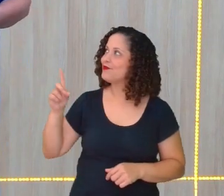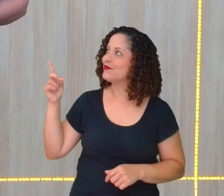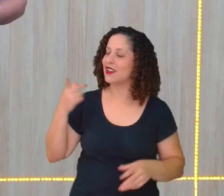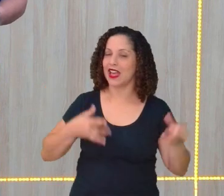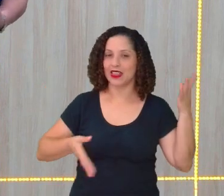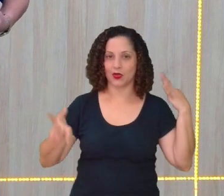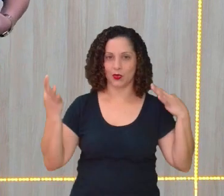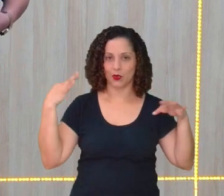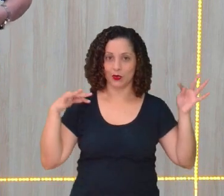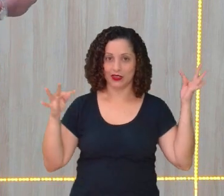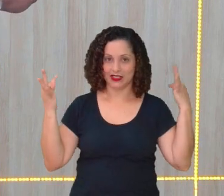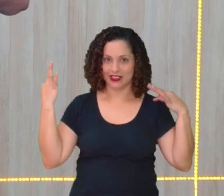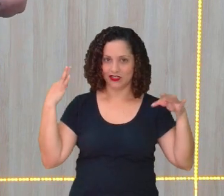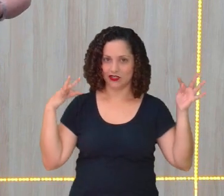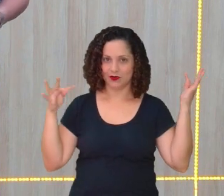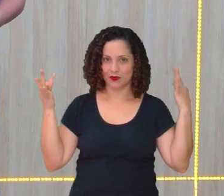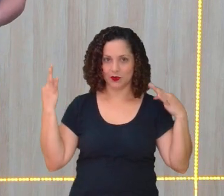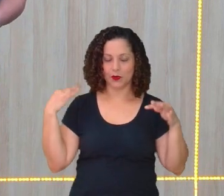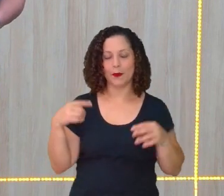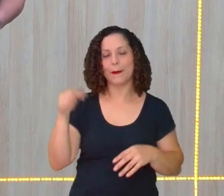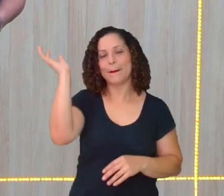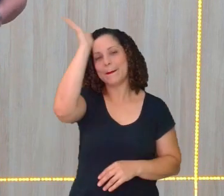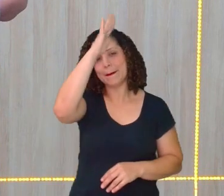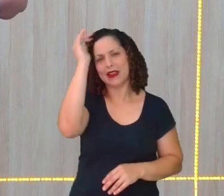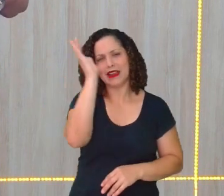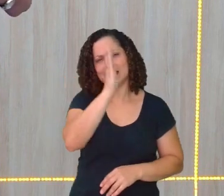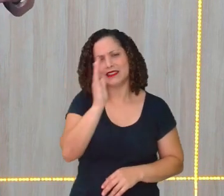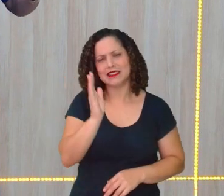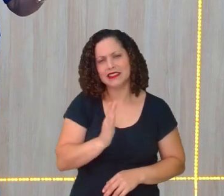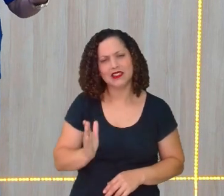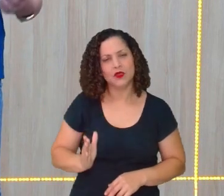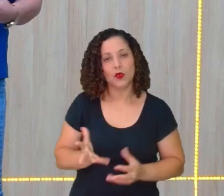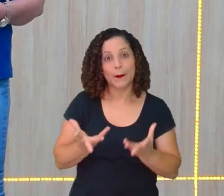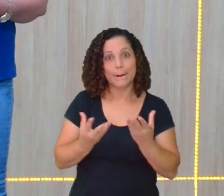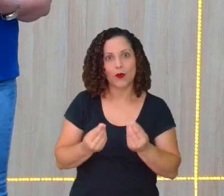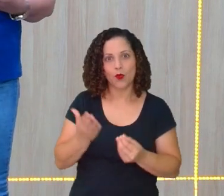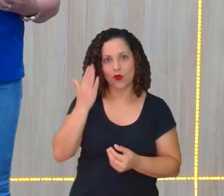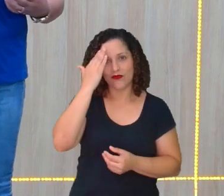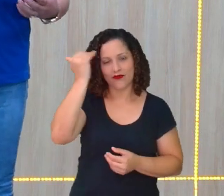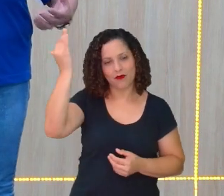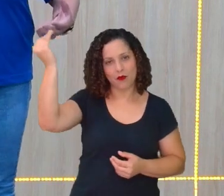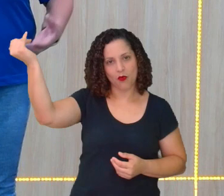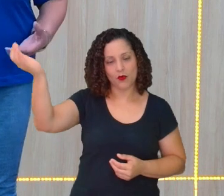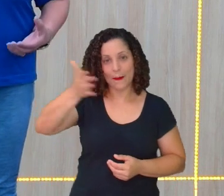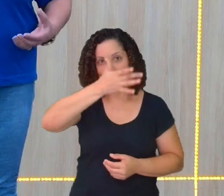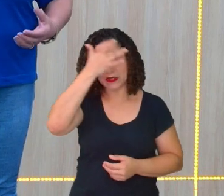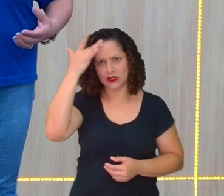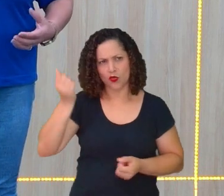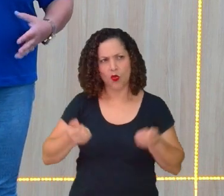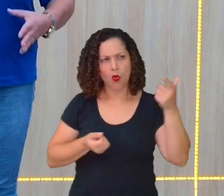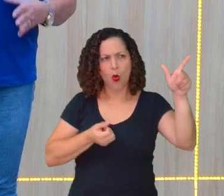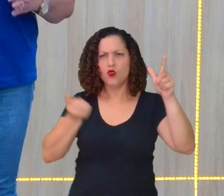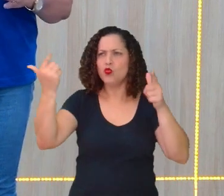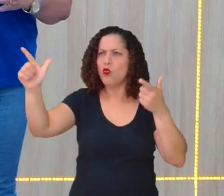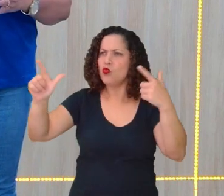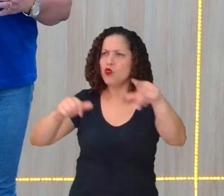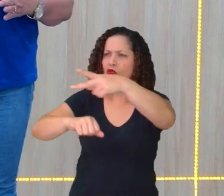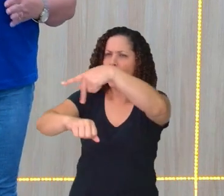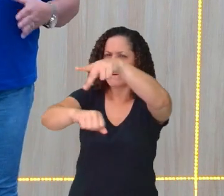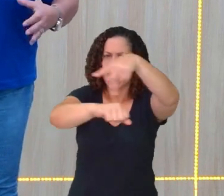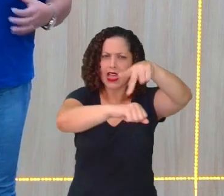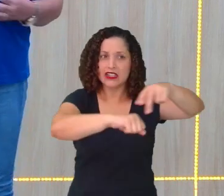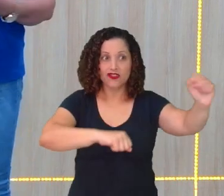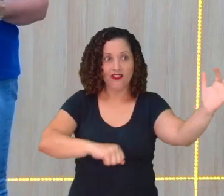nosso país, ele é muito bem visto no mundo inteiro, e pessoas do mundo inteiro vêm nos visitar. E vocês